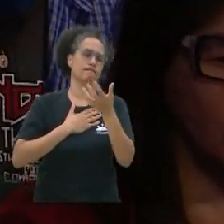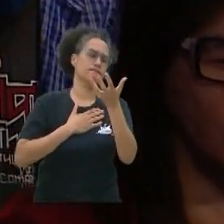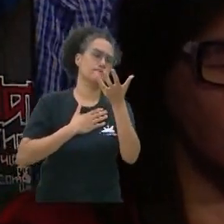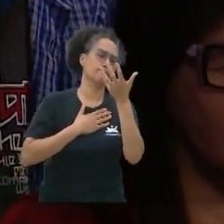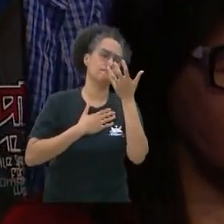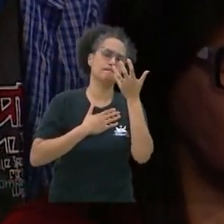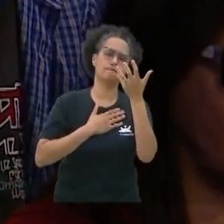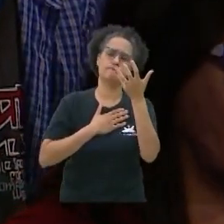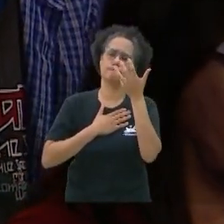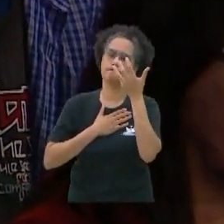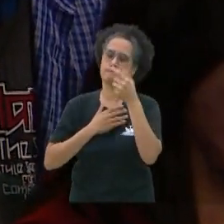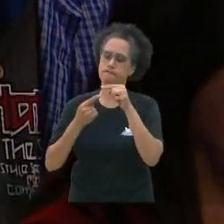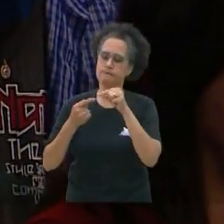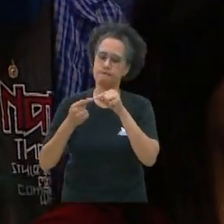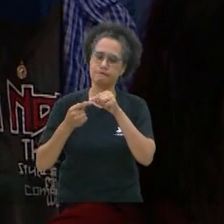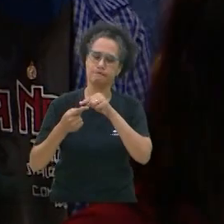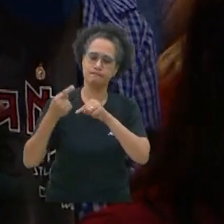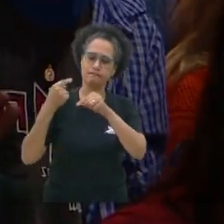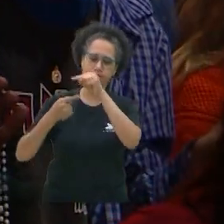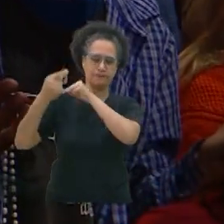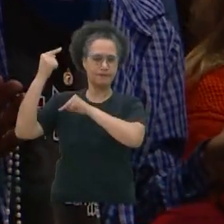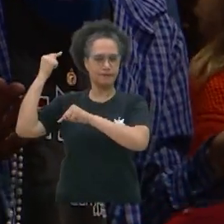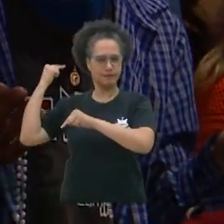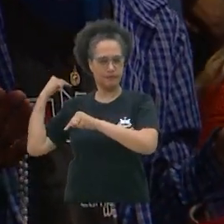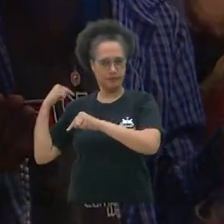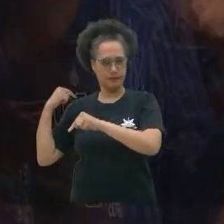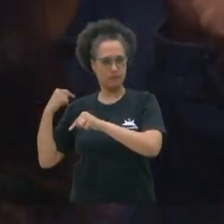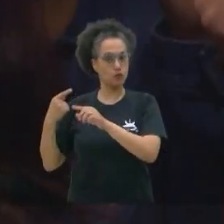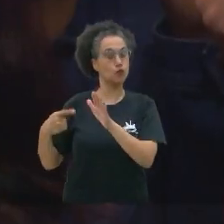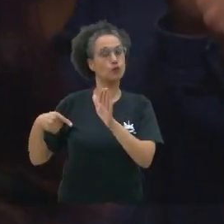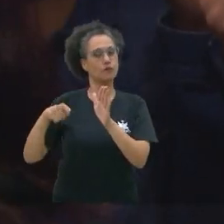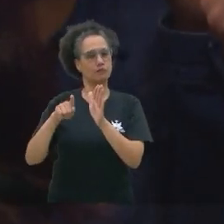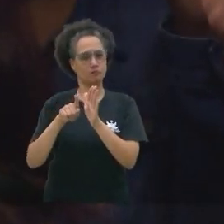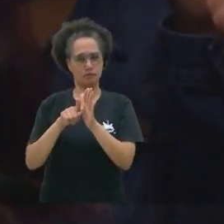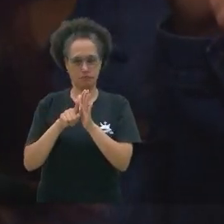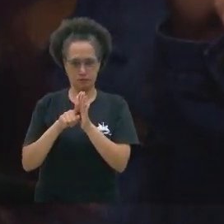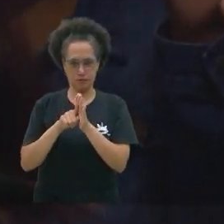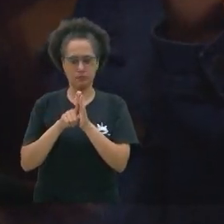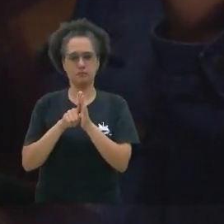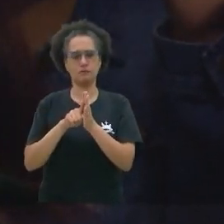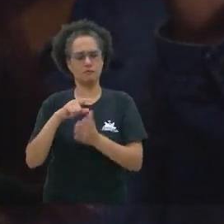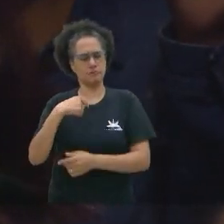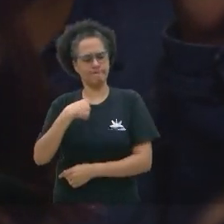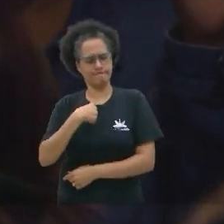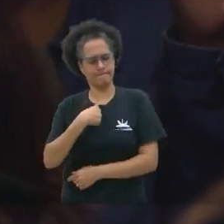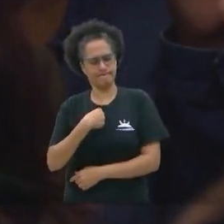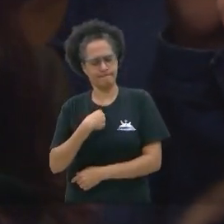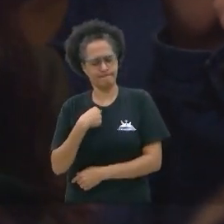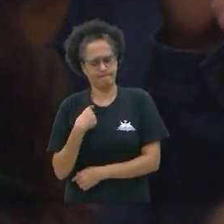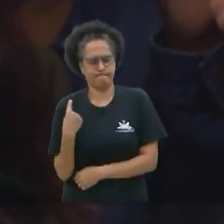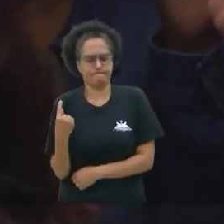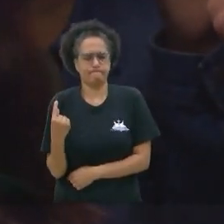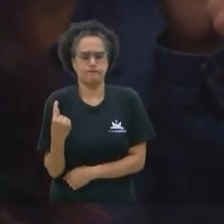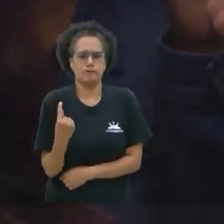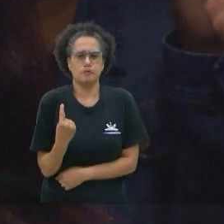Quero voltar aos lugares em que fiquei só.